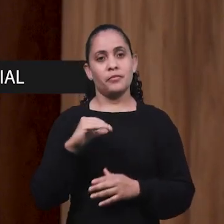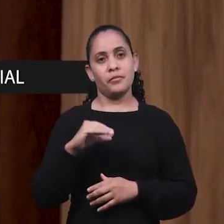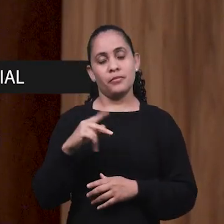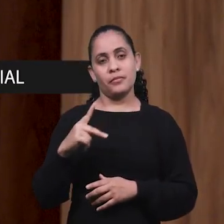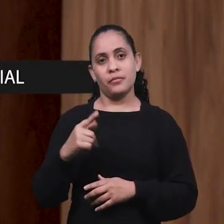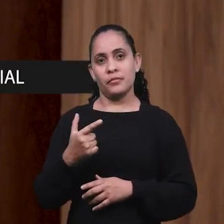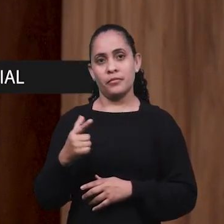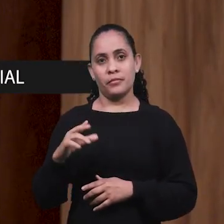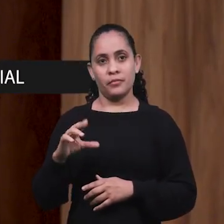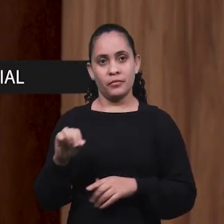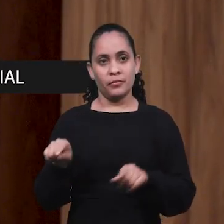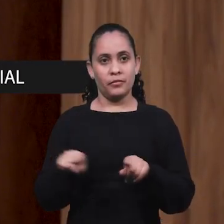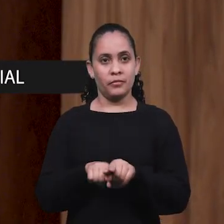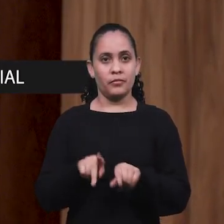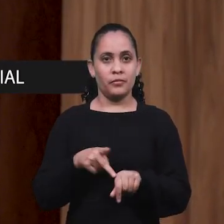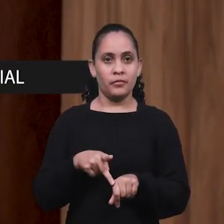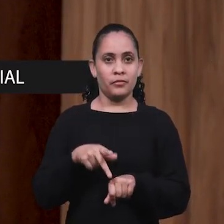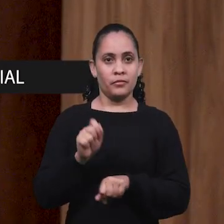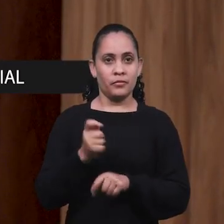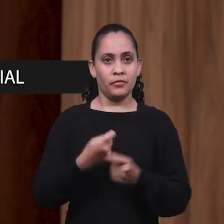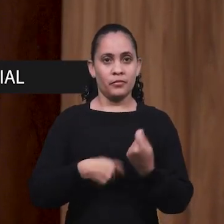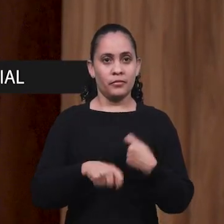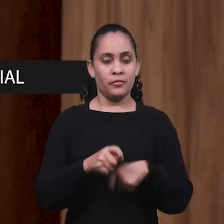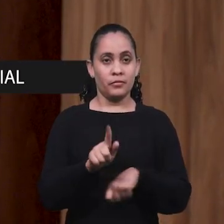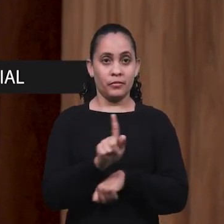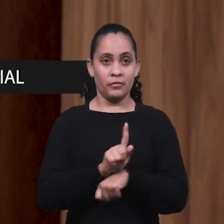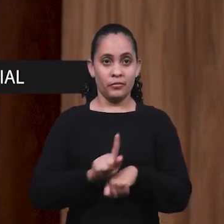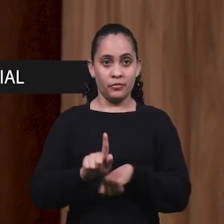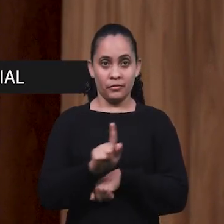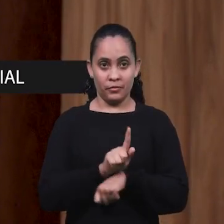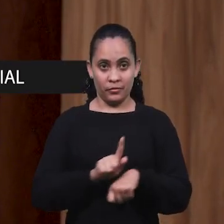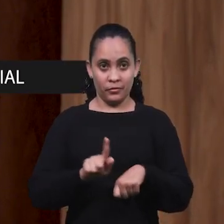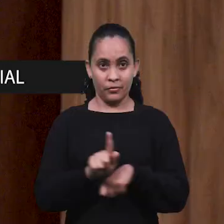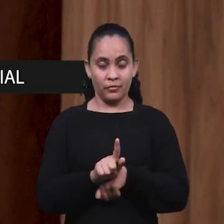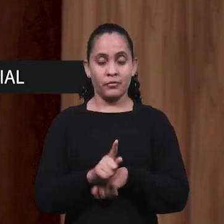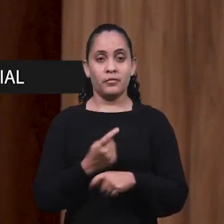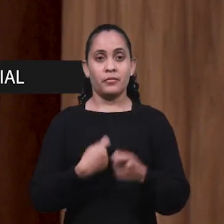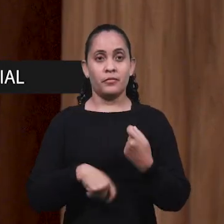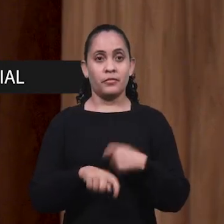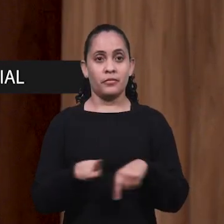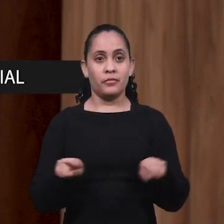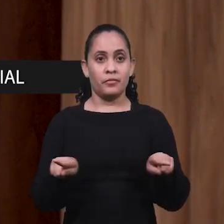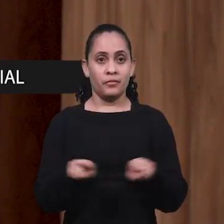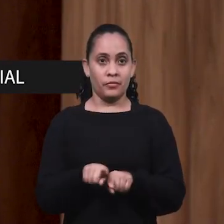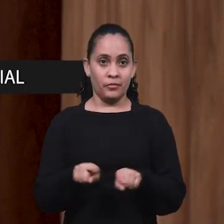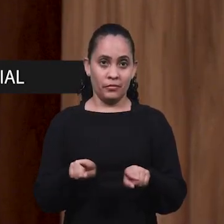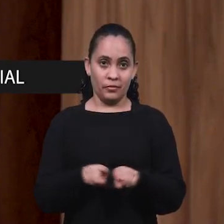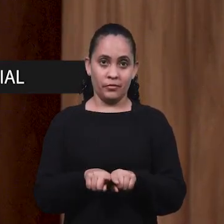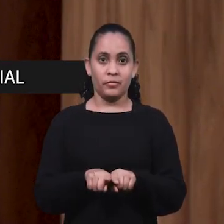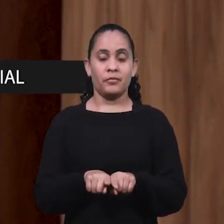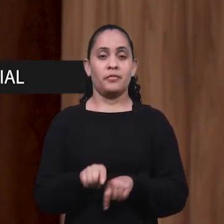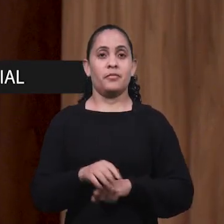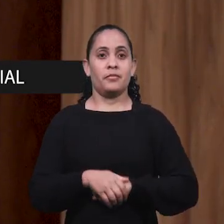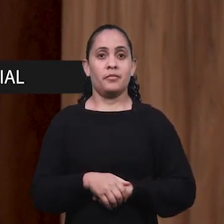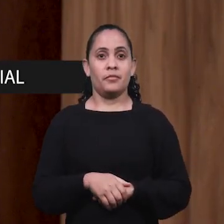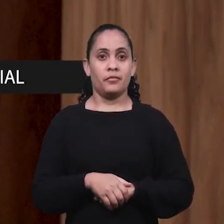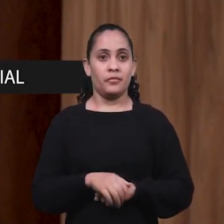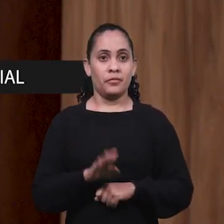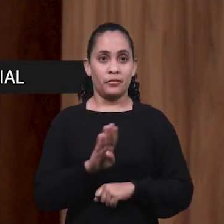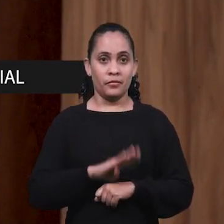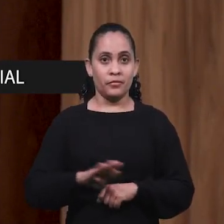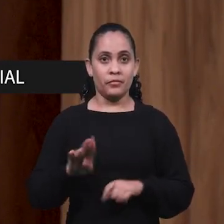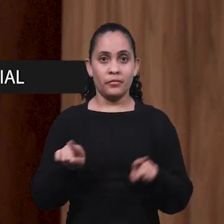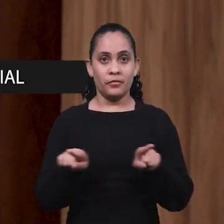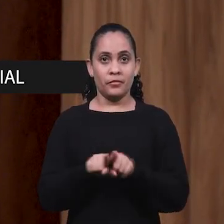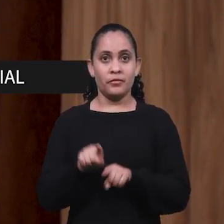20, pós-graduado em gestão e estratégia de negócios pela FUCAP, bacharel em Direito e membro também da igreja aqui